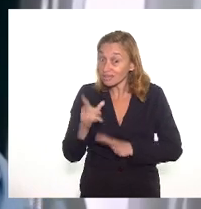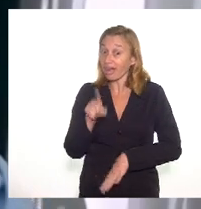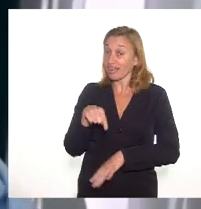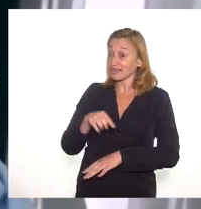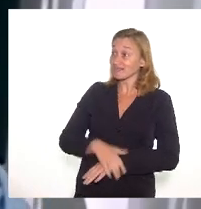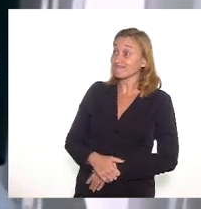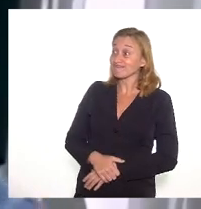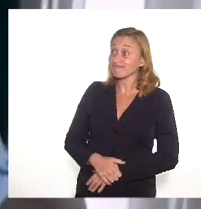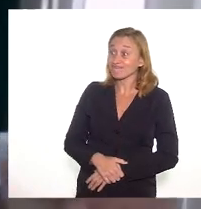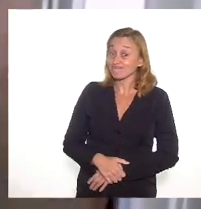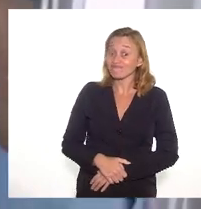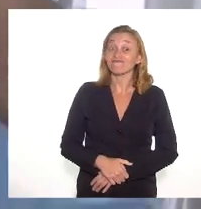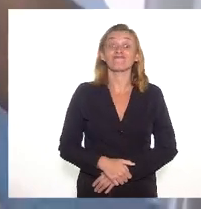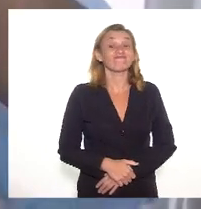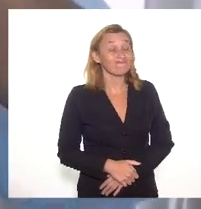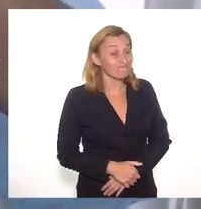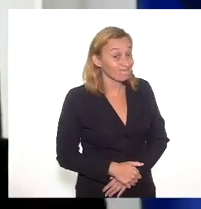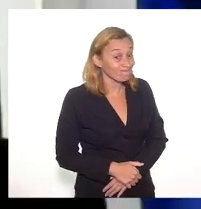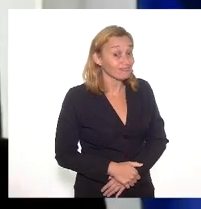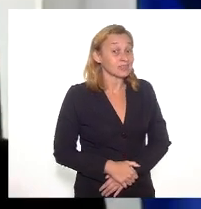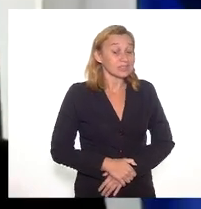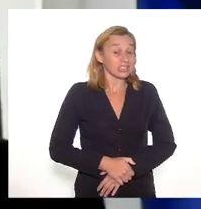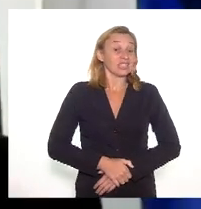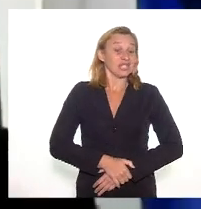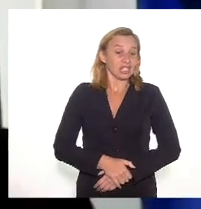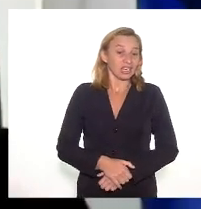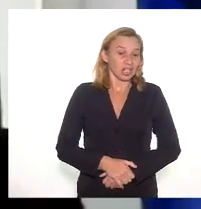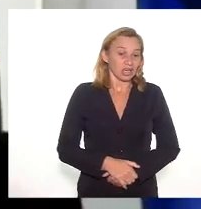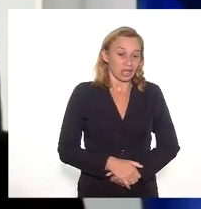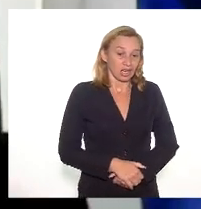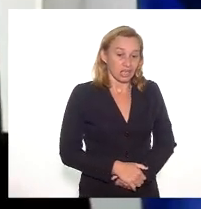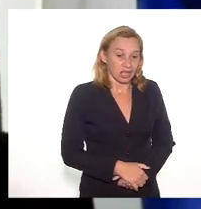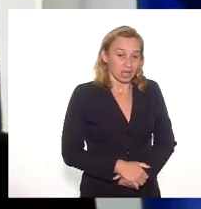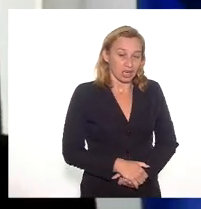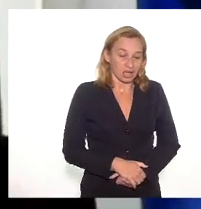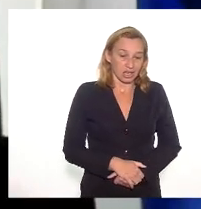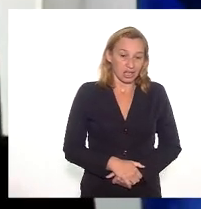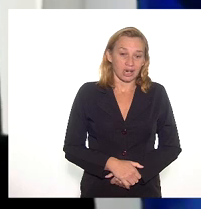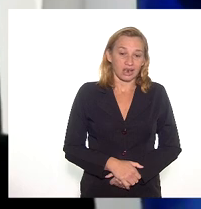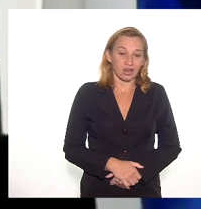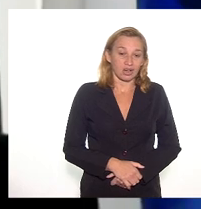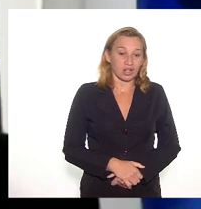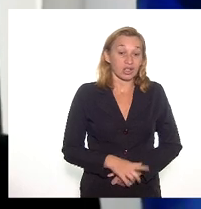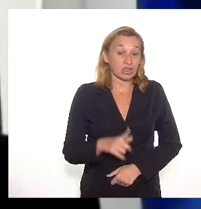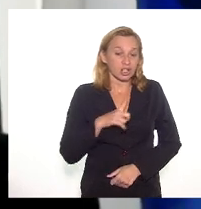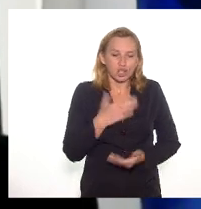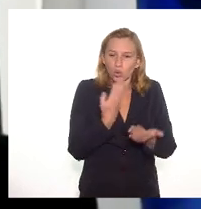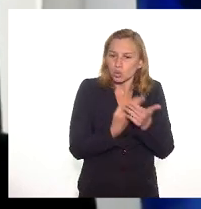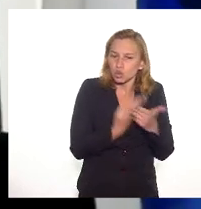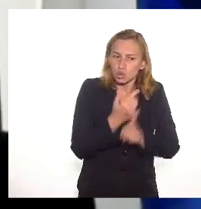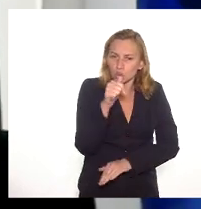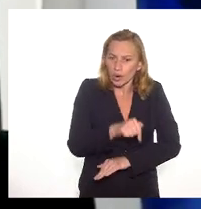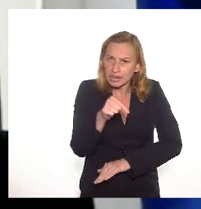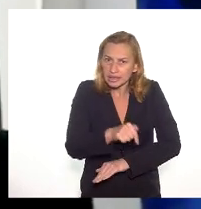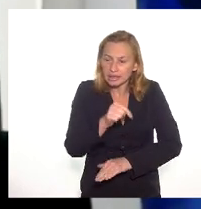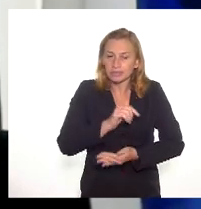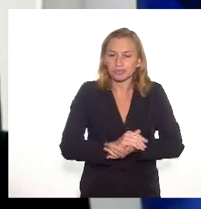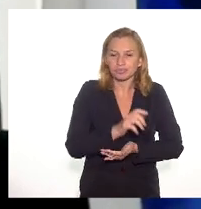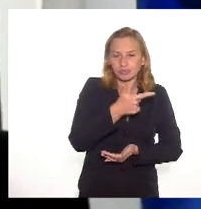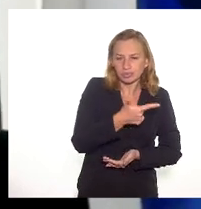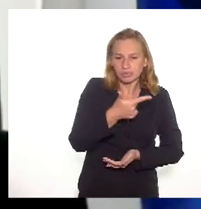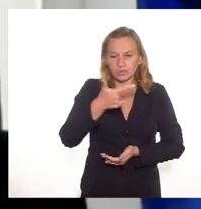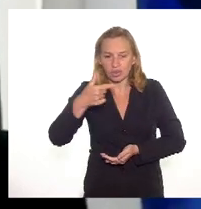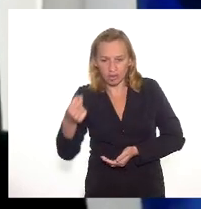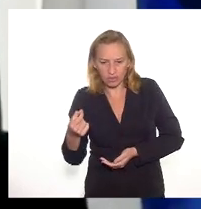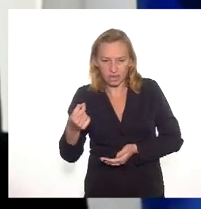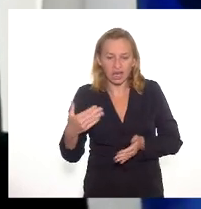Eu vou... Eu tenho um estudo daqui de